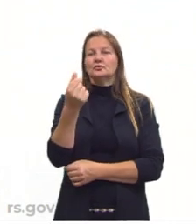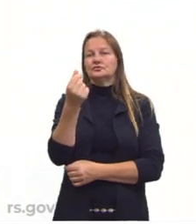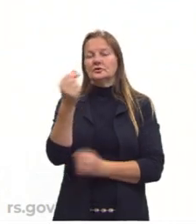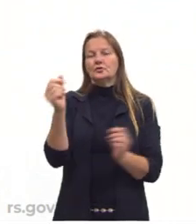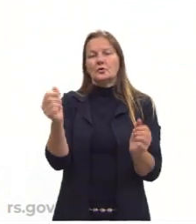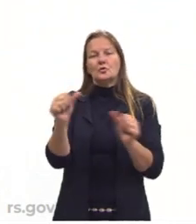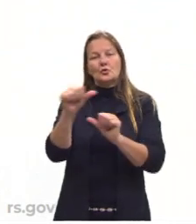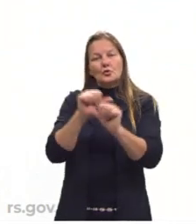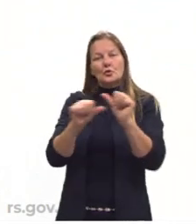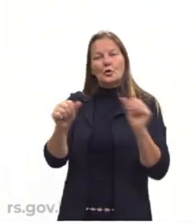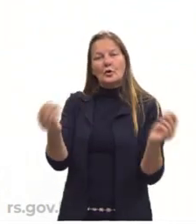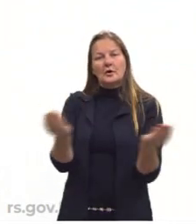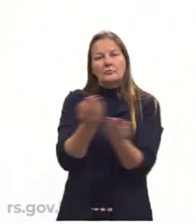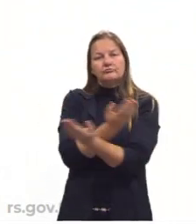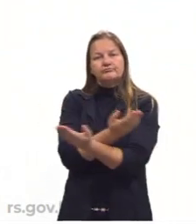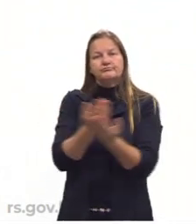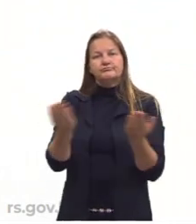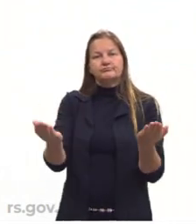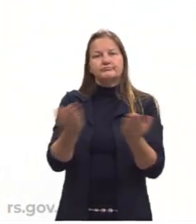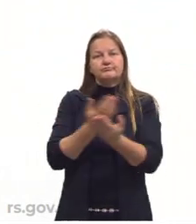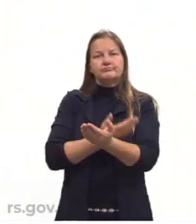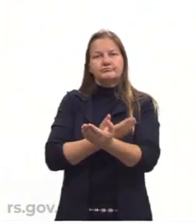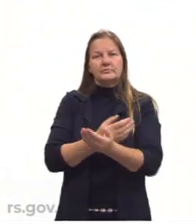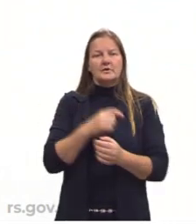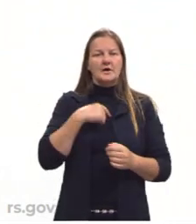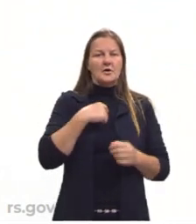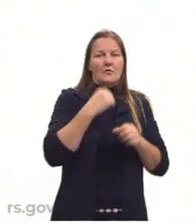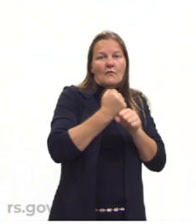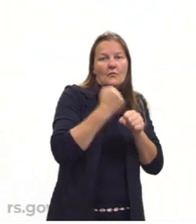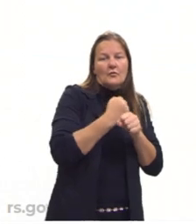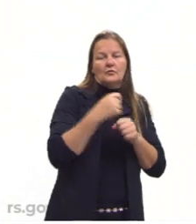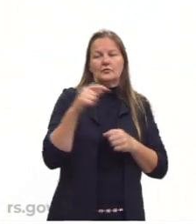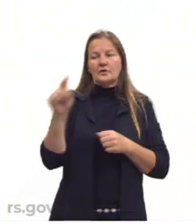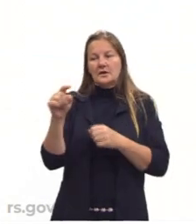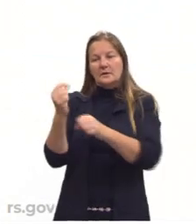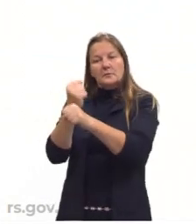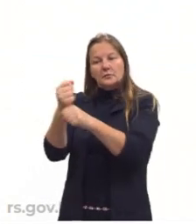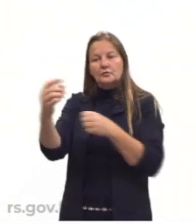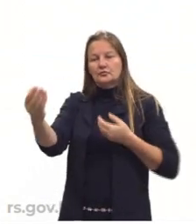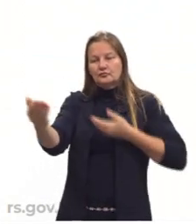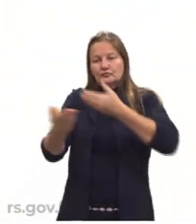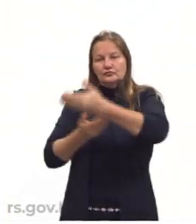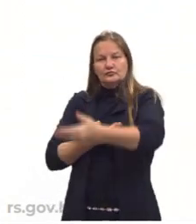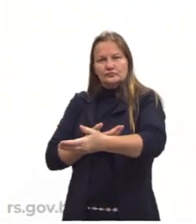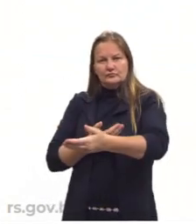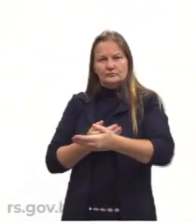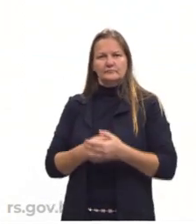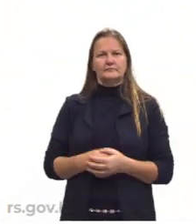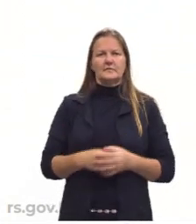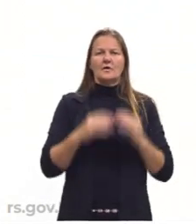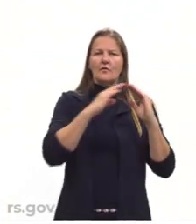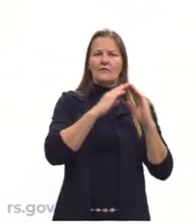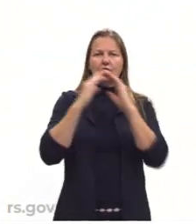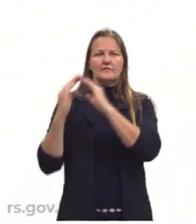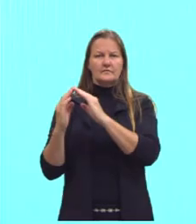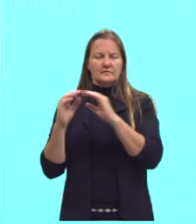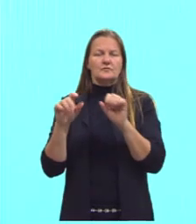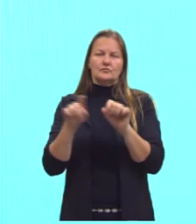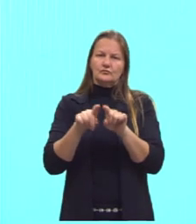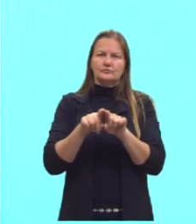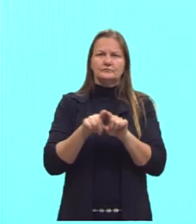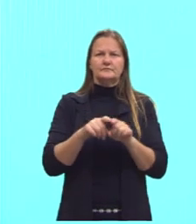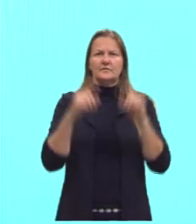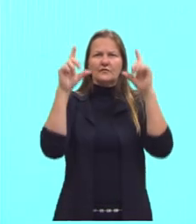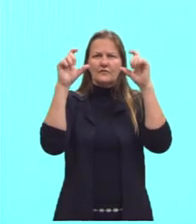tu usa muita eu estou descansando então tu produz uma coisa e aí troca com o teu vizinho aquela coisa toda tá E aí eu trago aqui para vocês ó ó